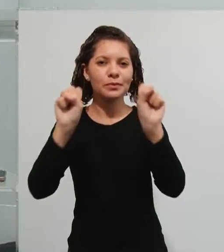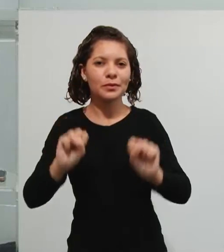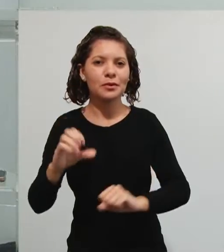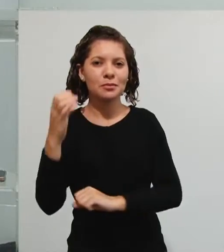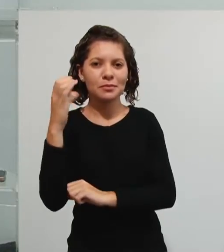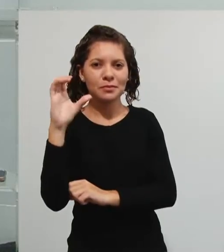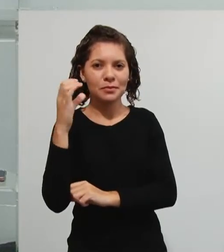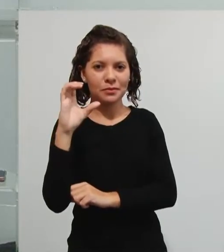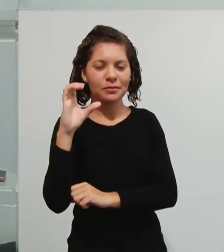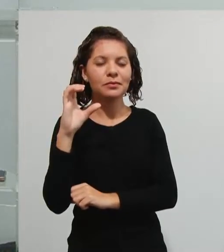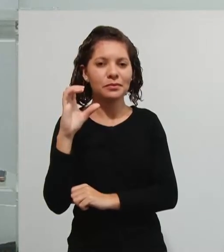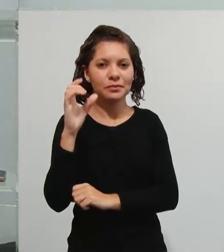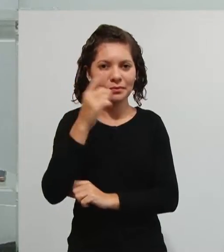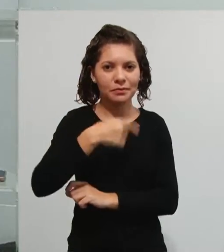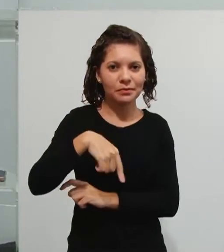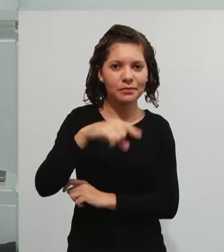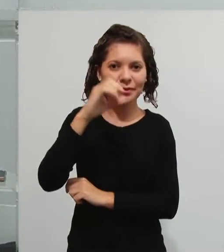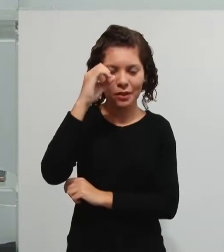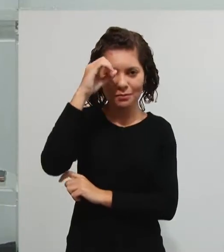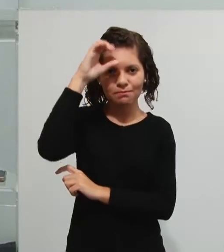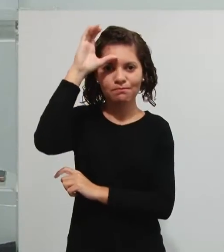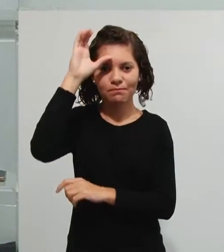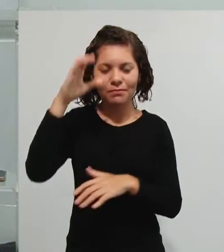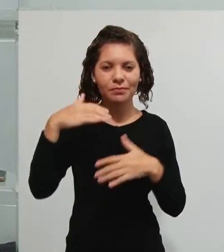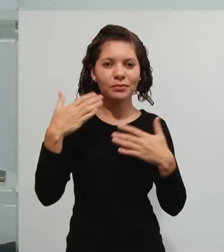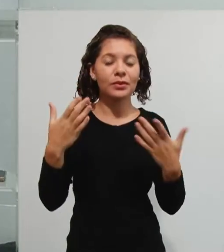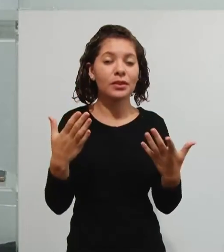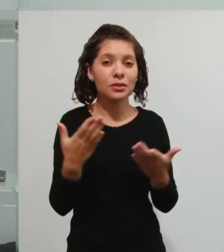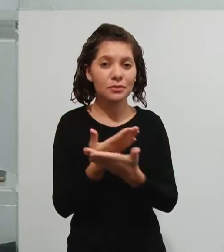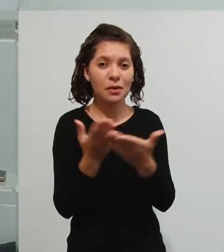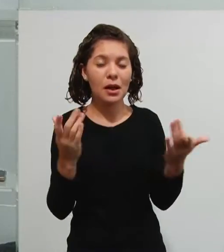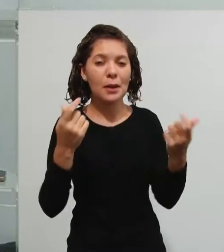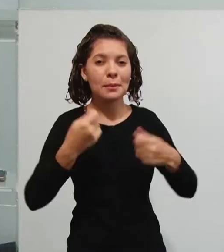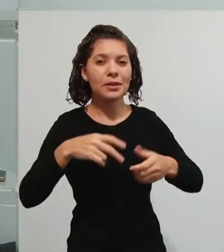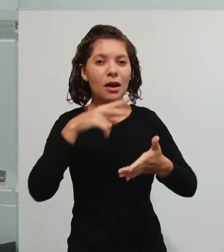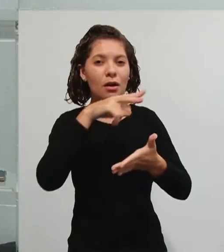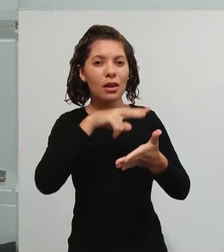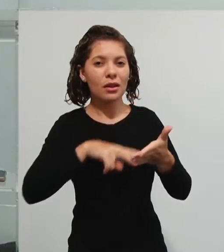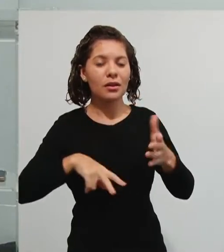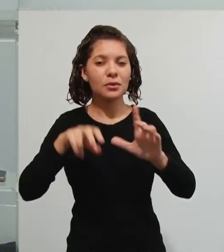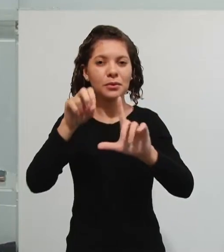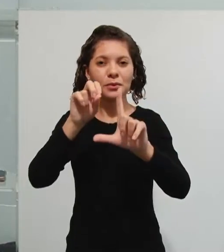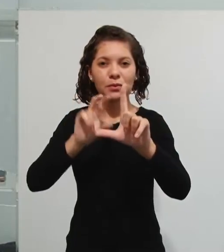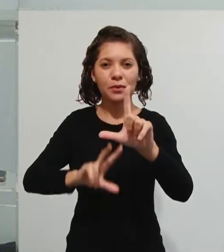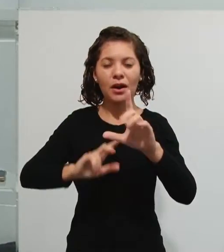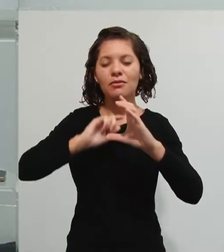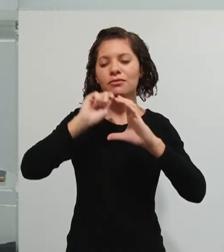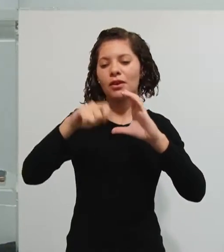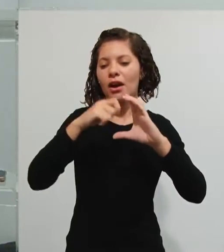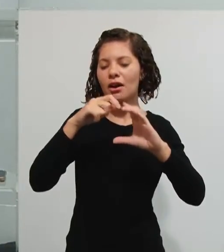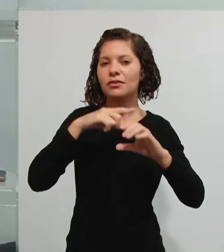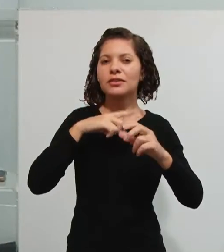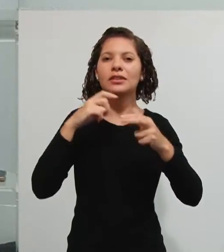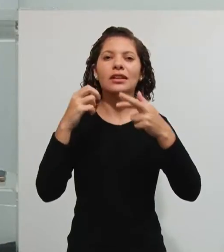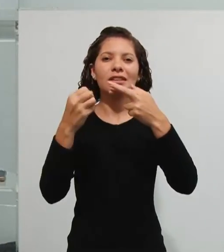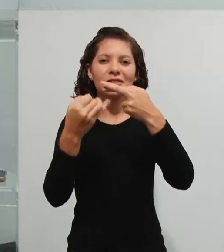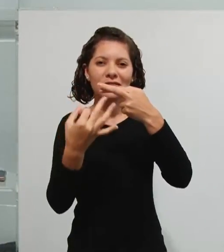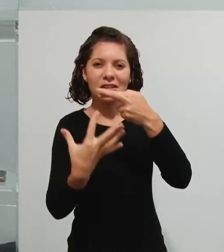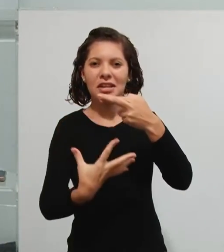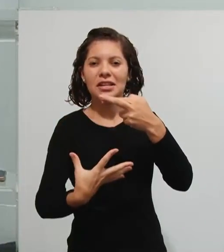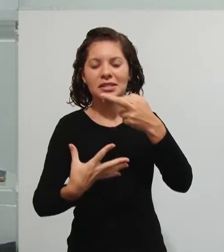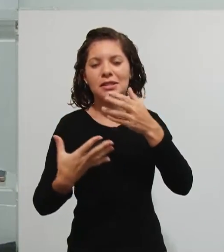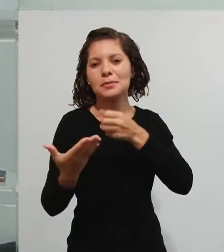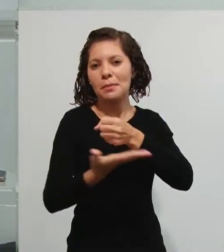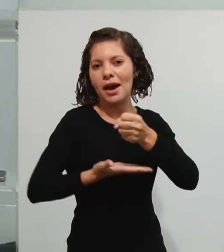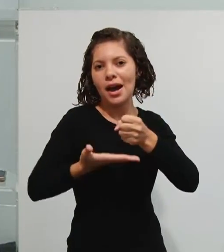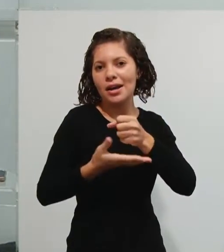das nossas falas. Ou seja, façam lá as leituras dos nossos materiais. Todas as aulas nós temos referências básicas e complementares para